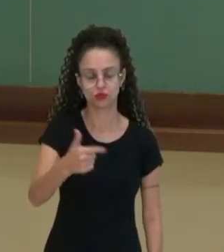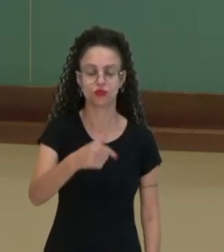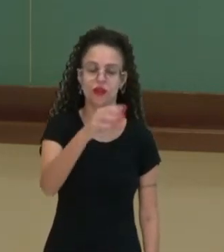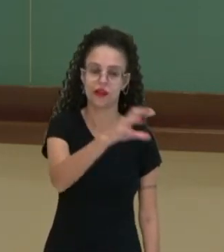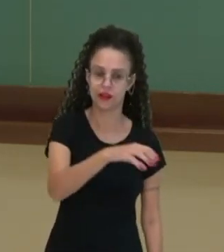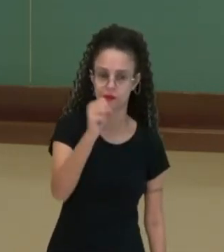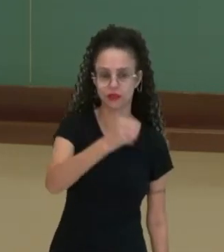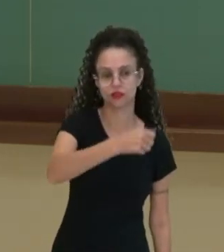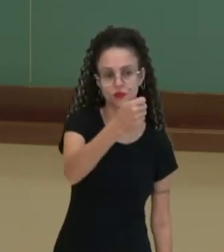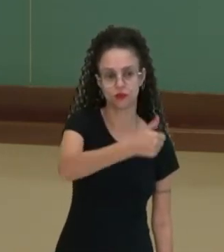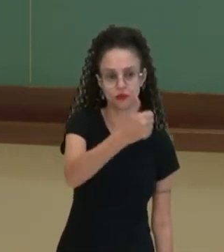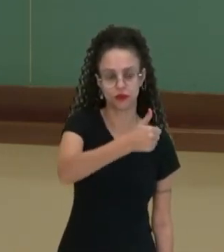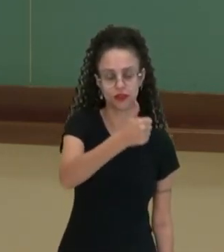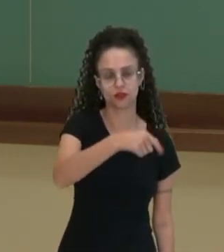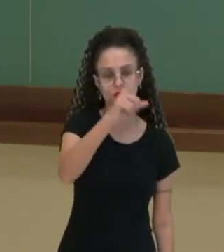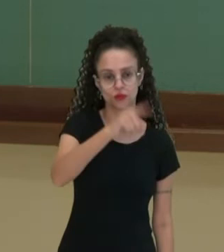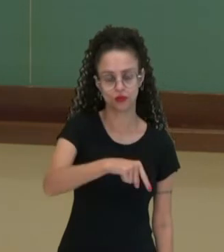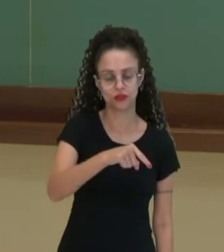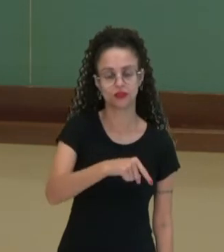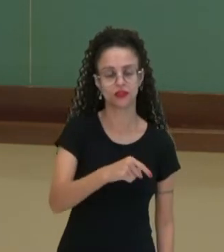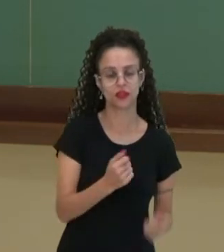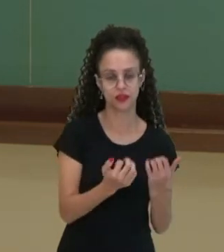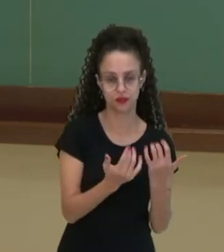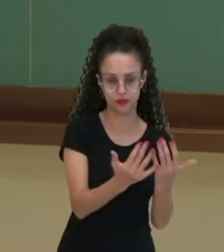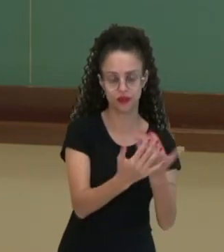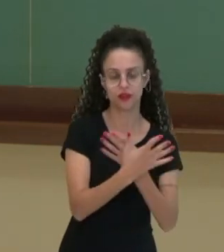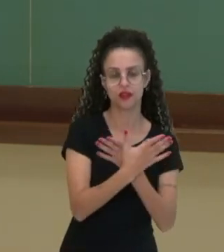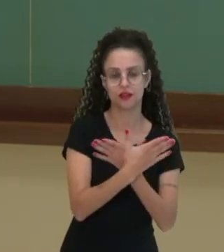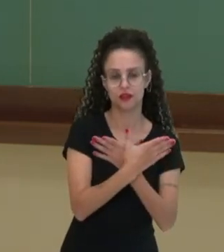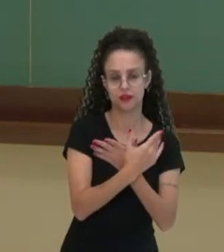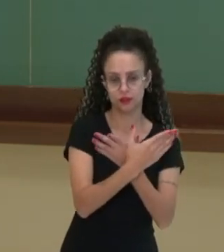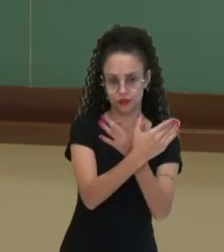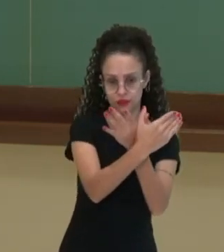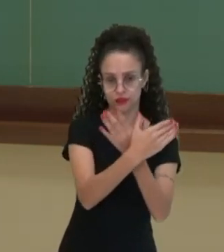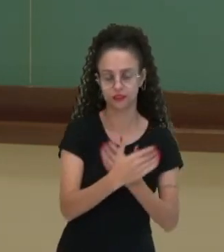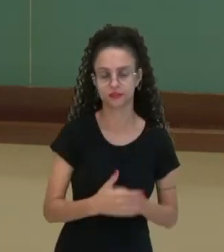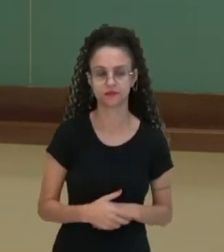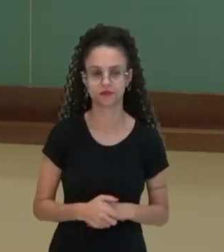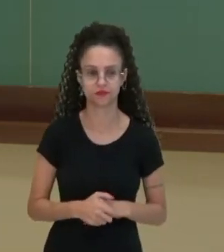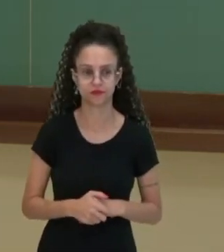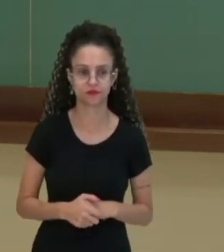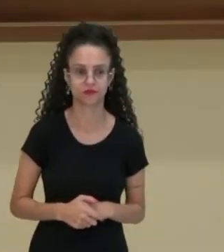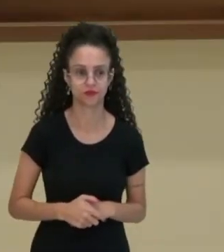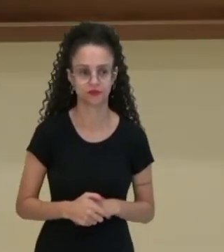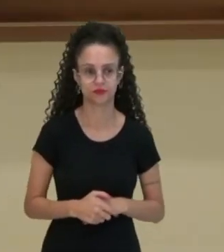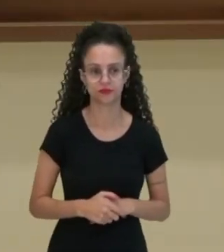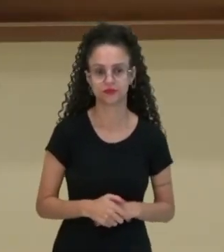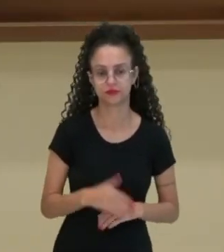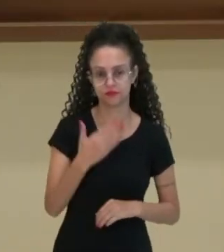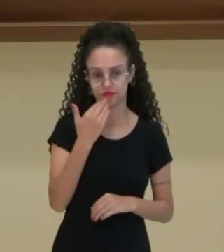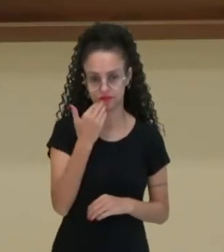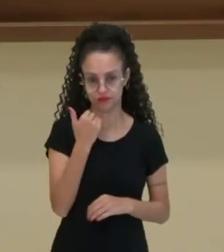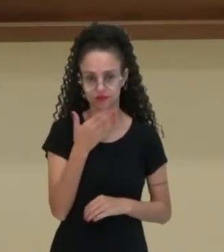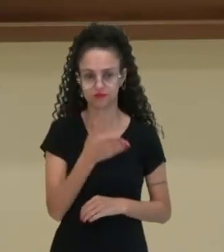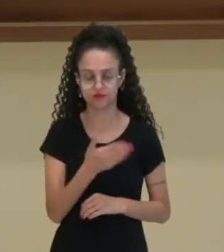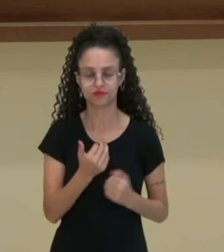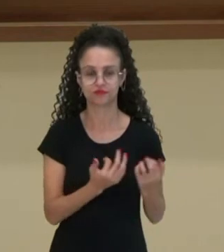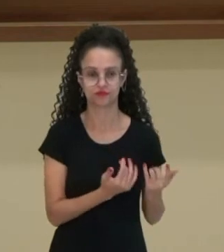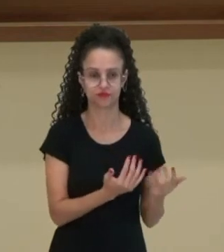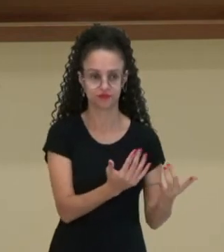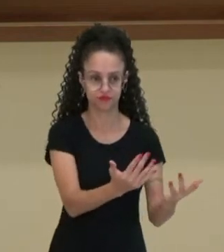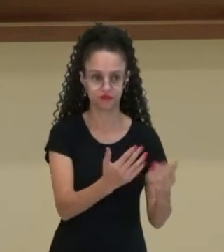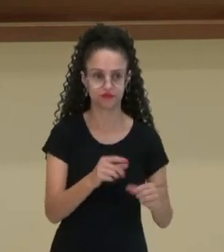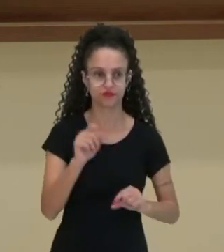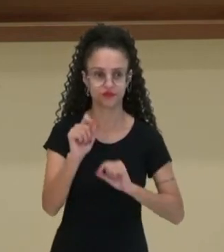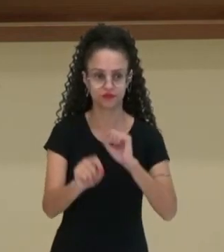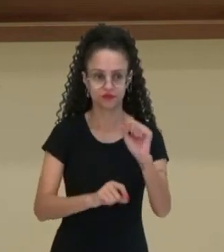alimentar do primeiro, que é um herbívoro, no caso a borboleta aqui, né? Que se alimentam, então, das plantas, que